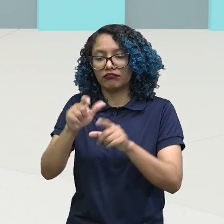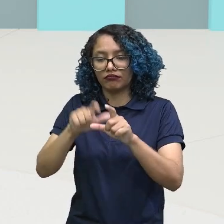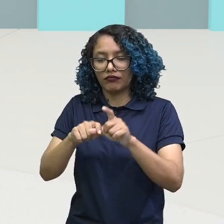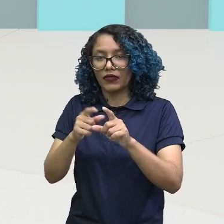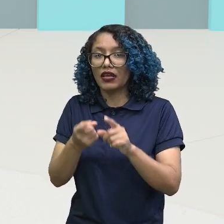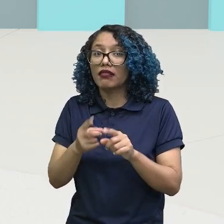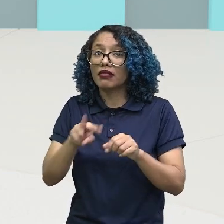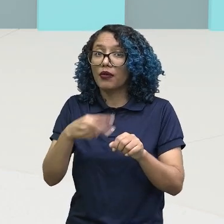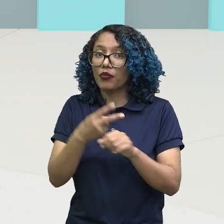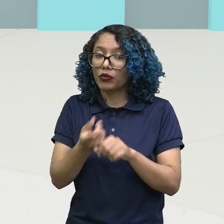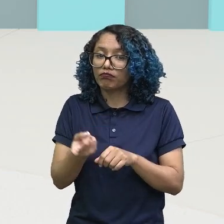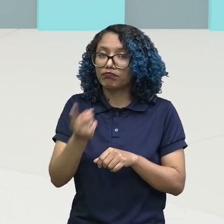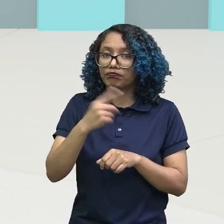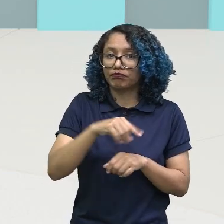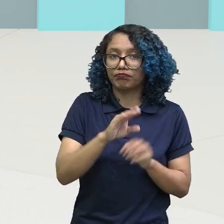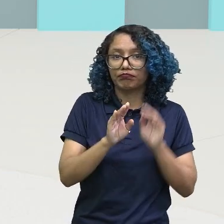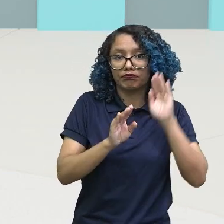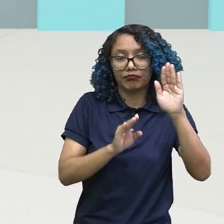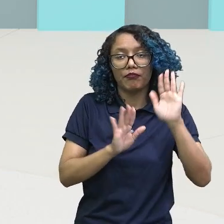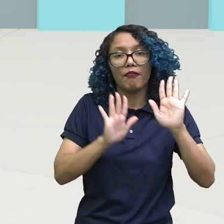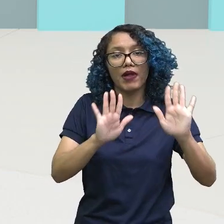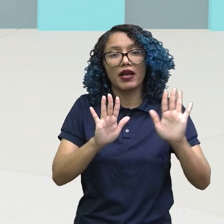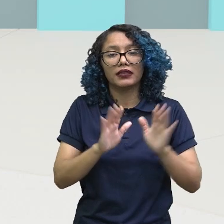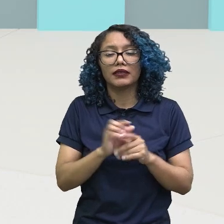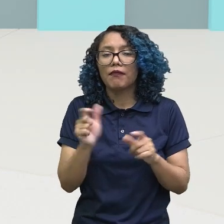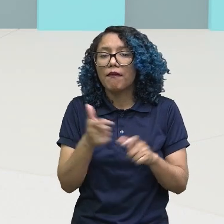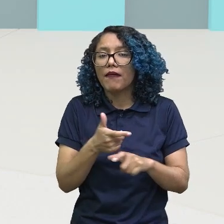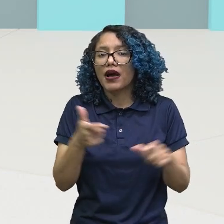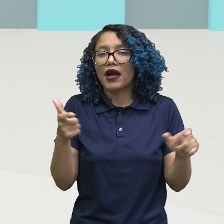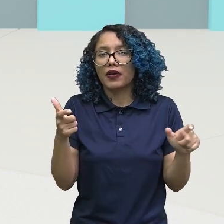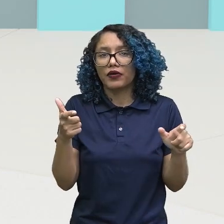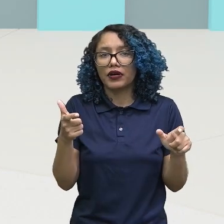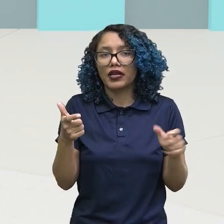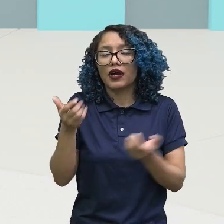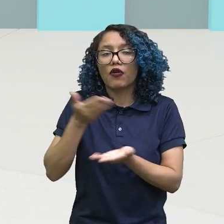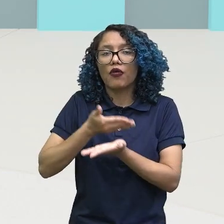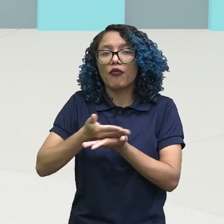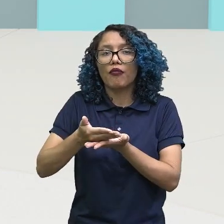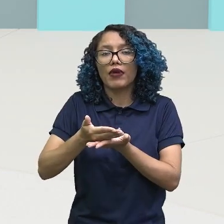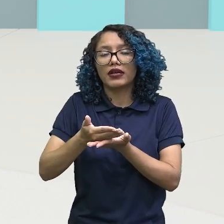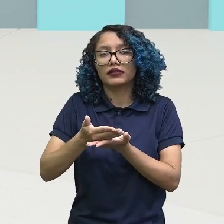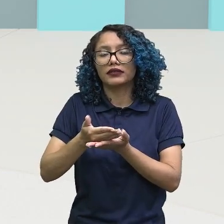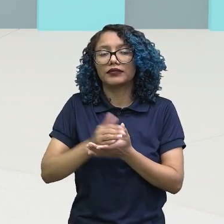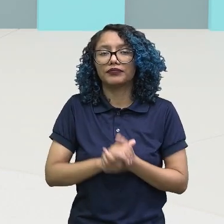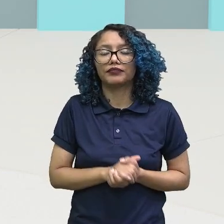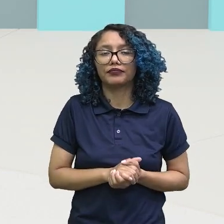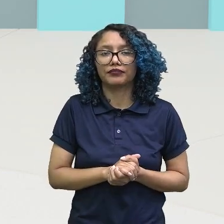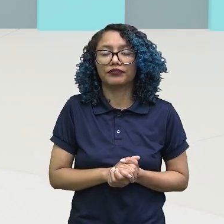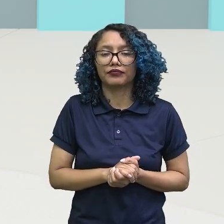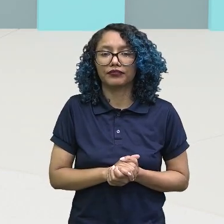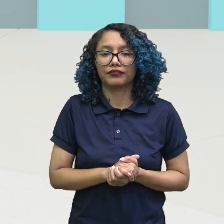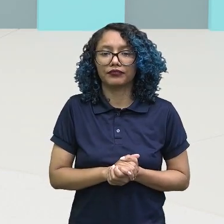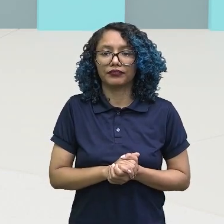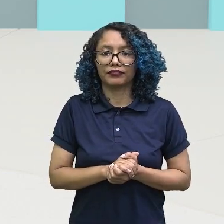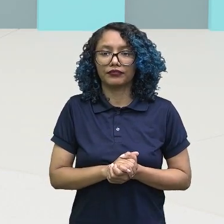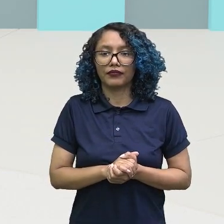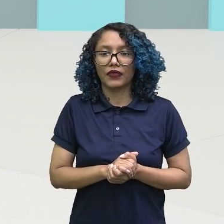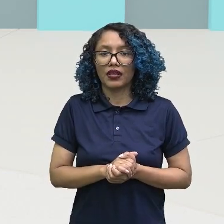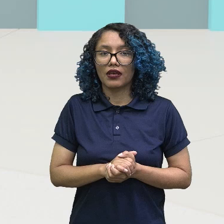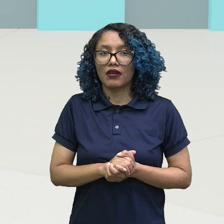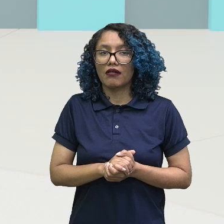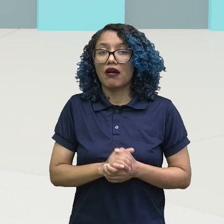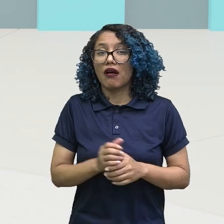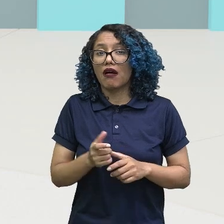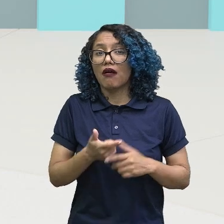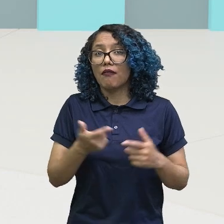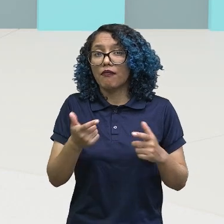vem a oração principal. Mas, na grande maioria, as orações subordinadas, elas vêm